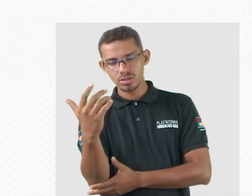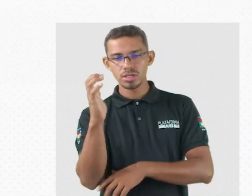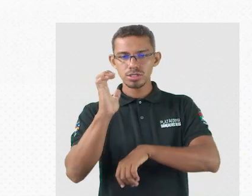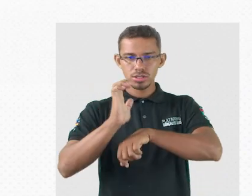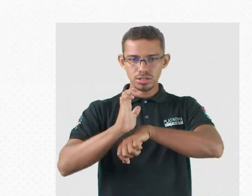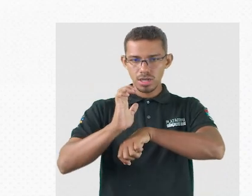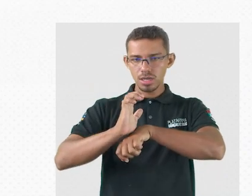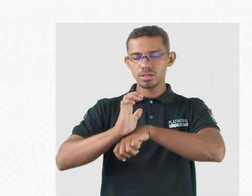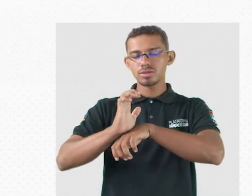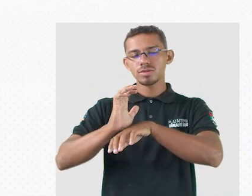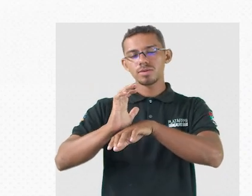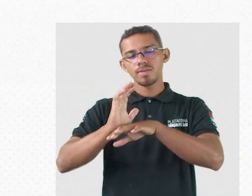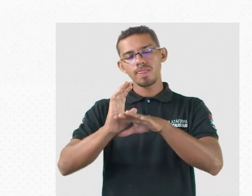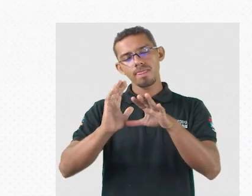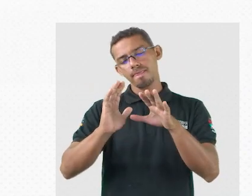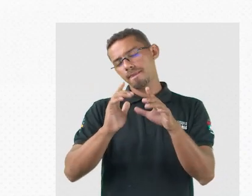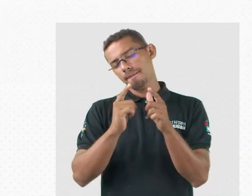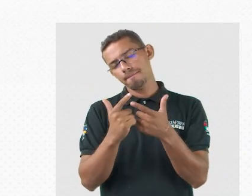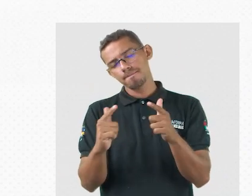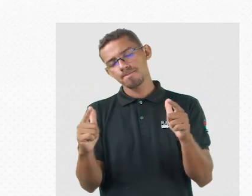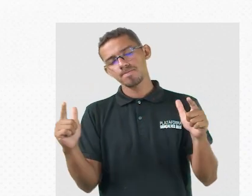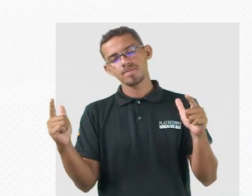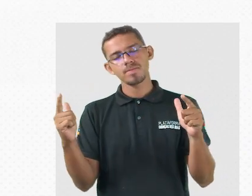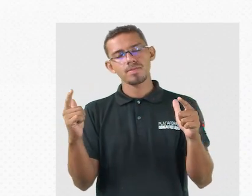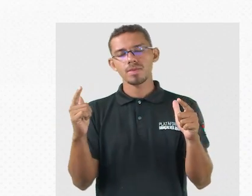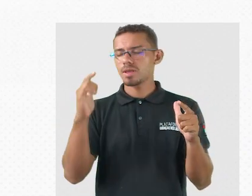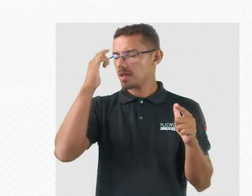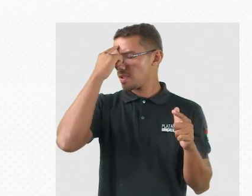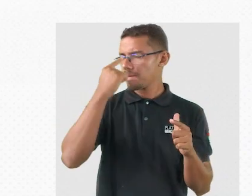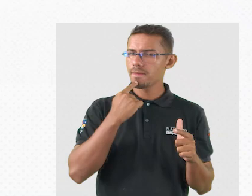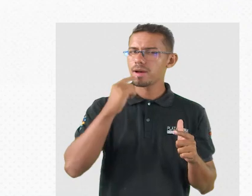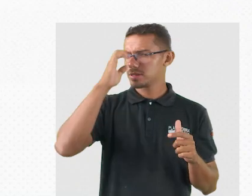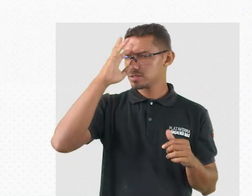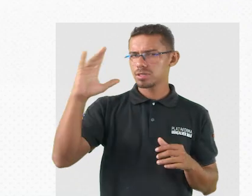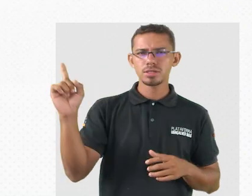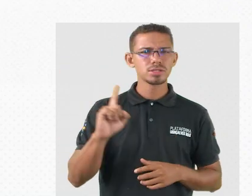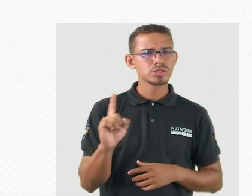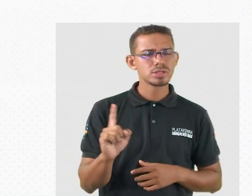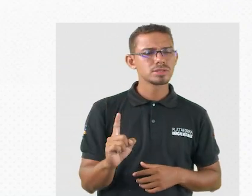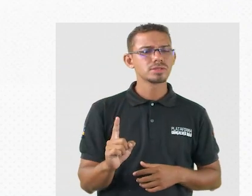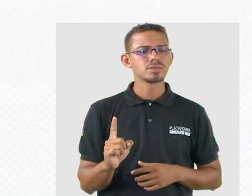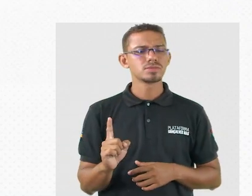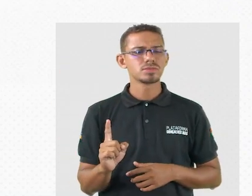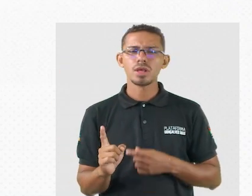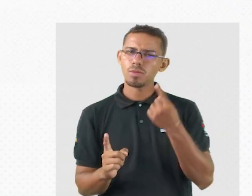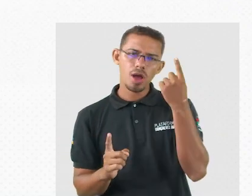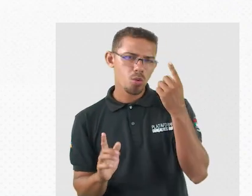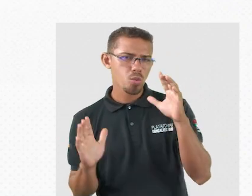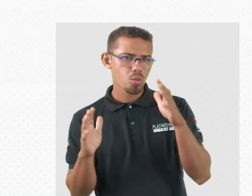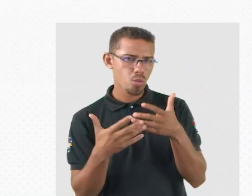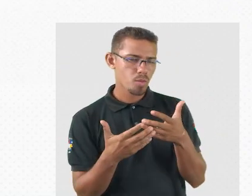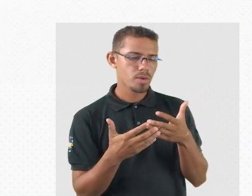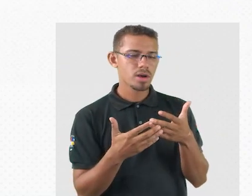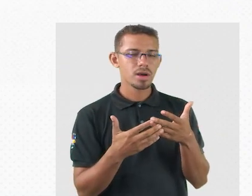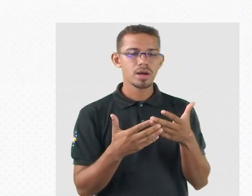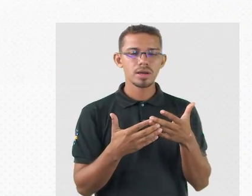Estado. Porque enquanto você não tem nenhuma imagem por aí, depois que colocaram uma,